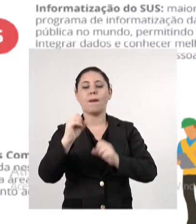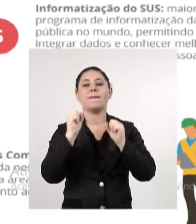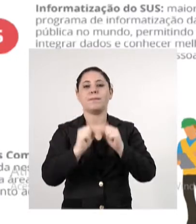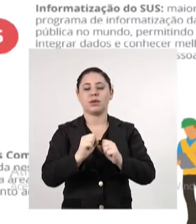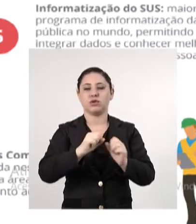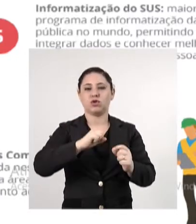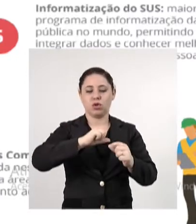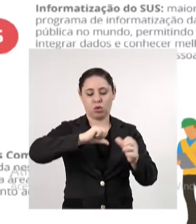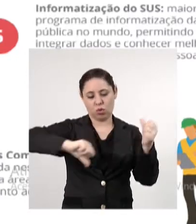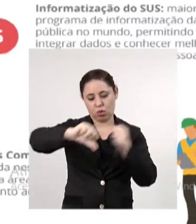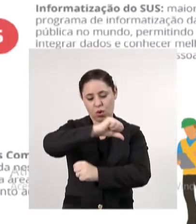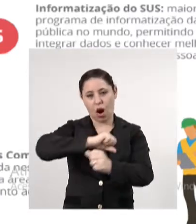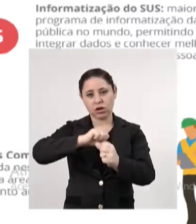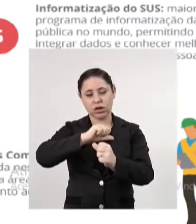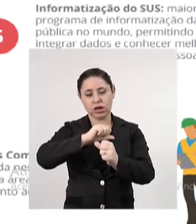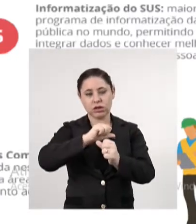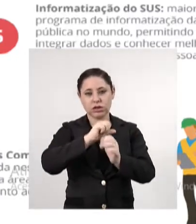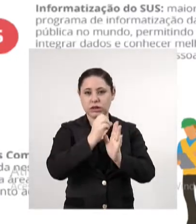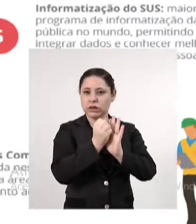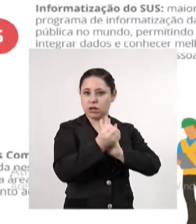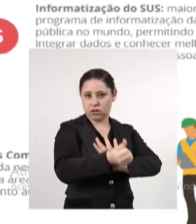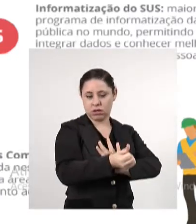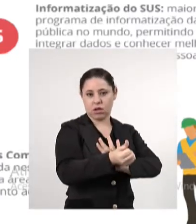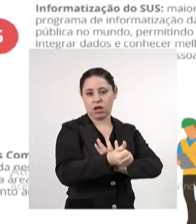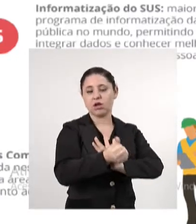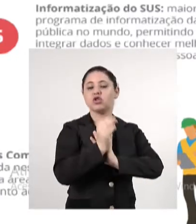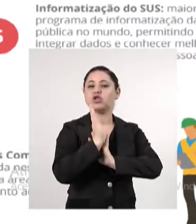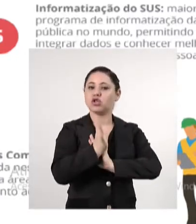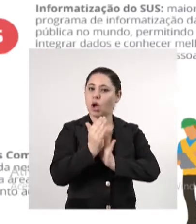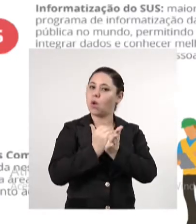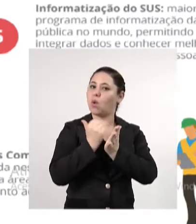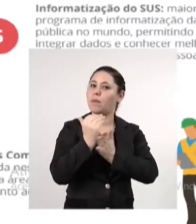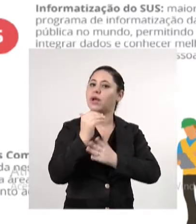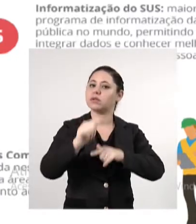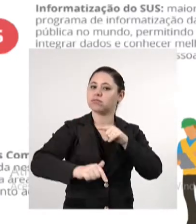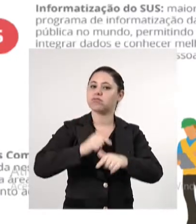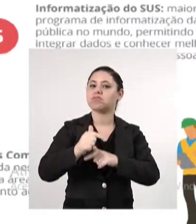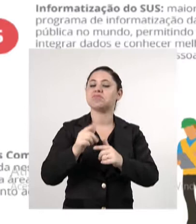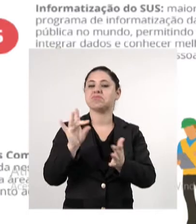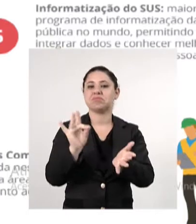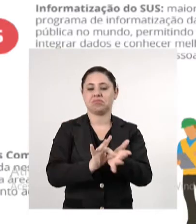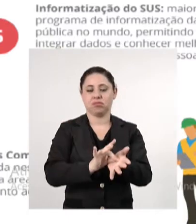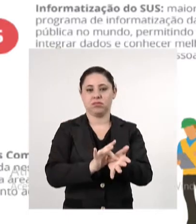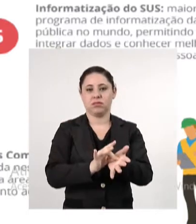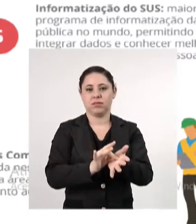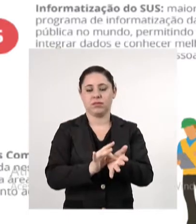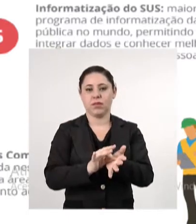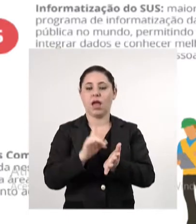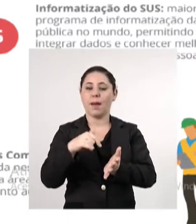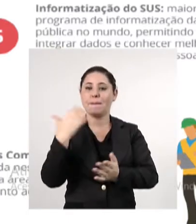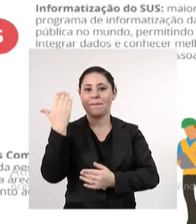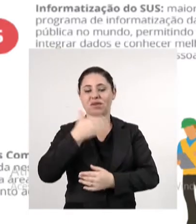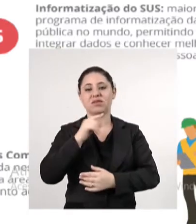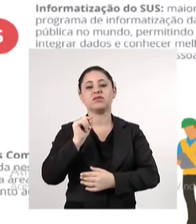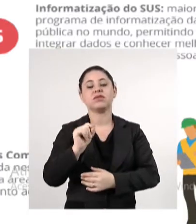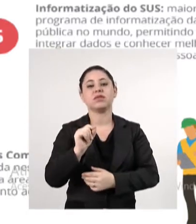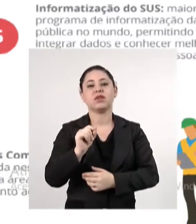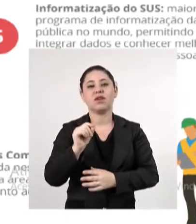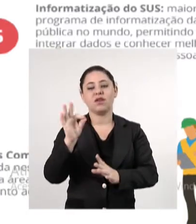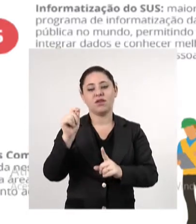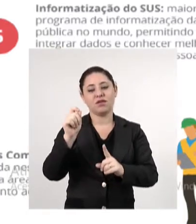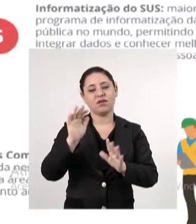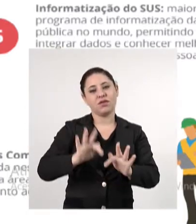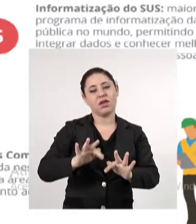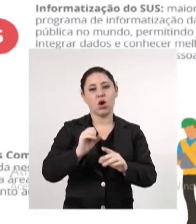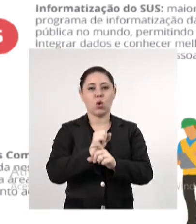do primeiro para o segundo semestre, ele já esteja aí em funcionamento. É provável que final desse